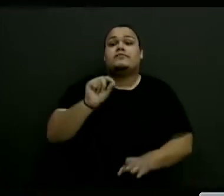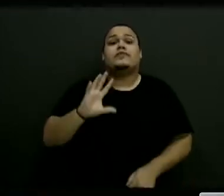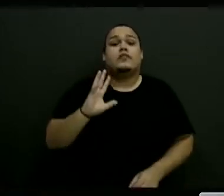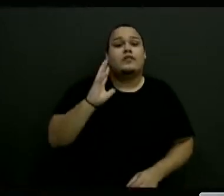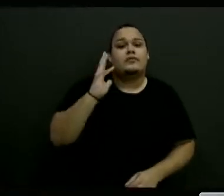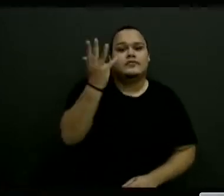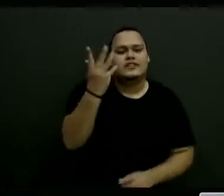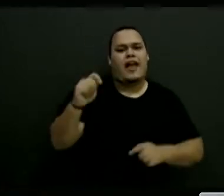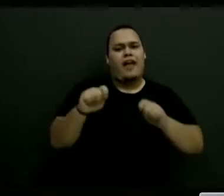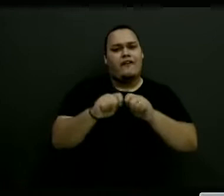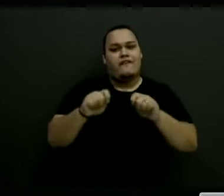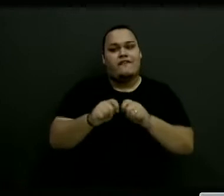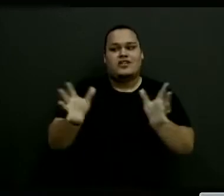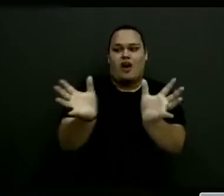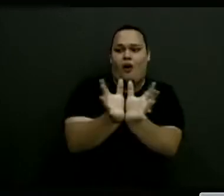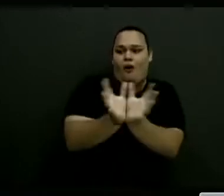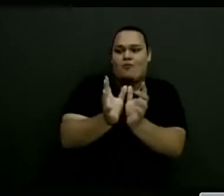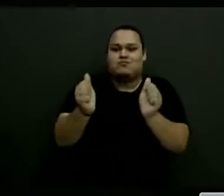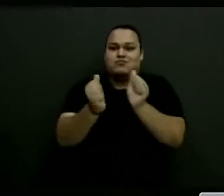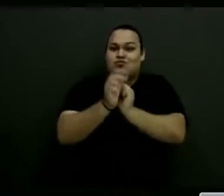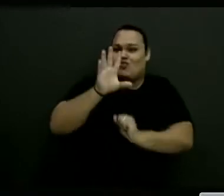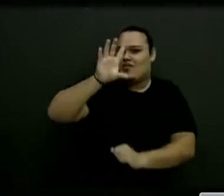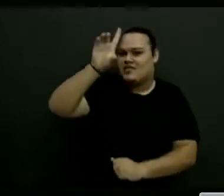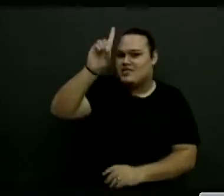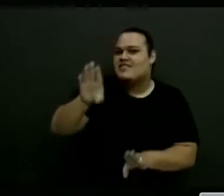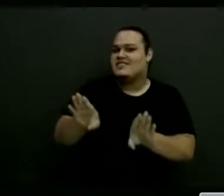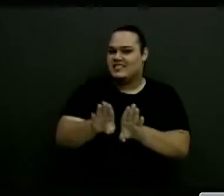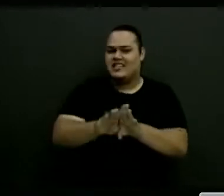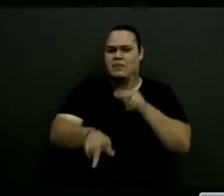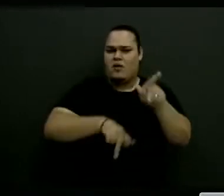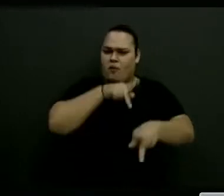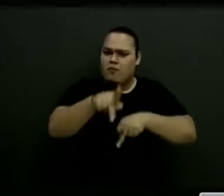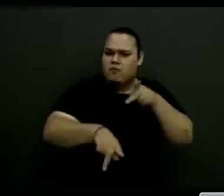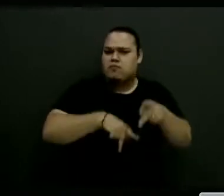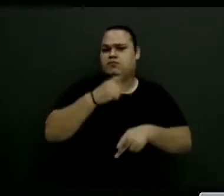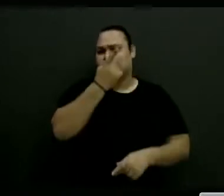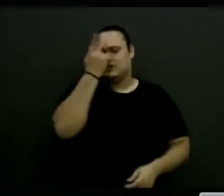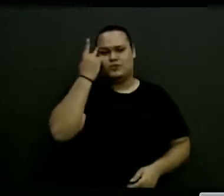anelava, queria a comunhão com o Pai. Foram as coisas que o distinguiram.